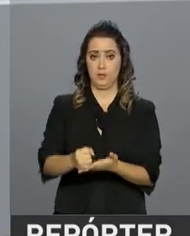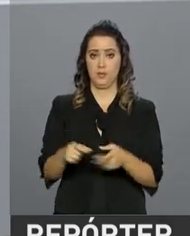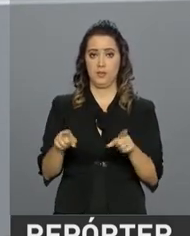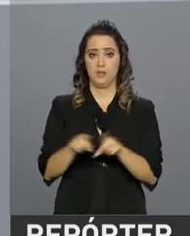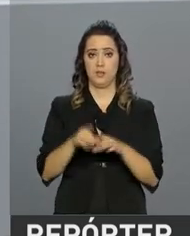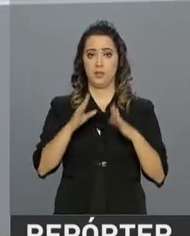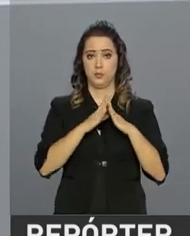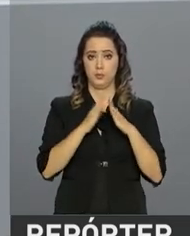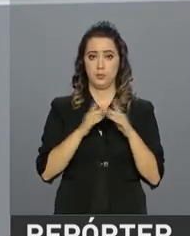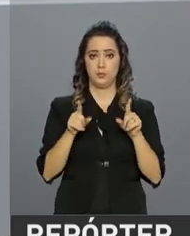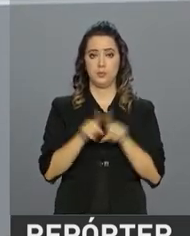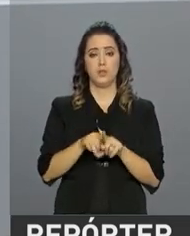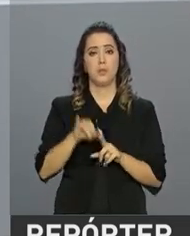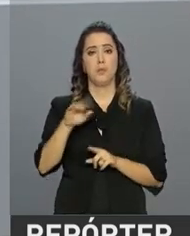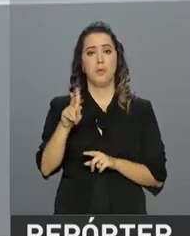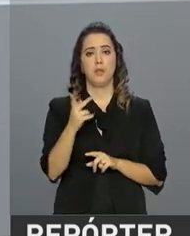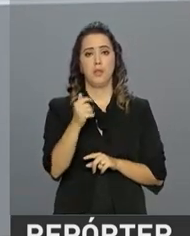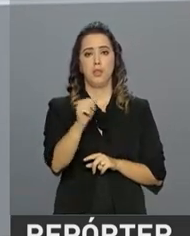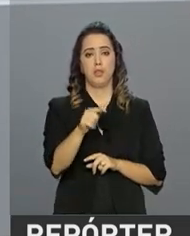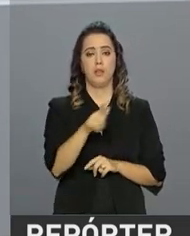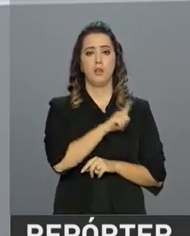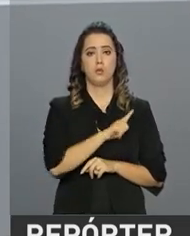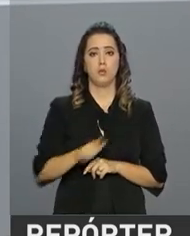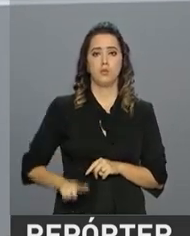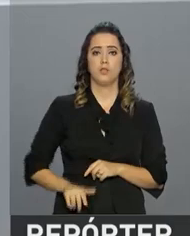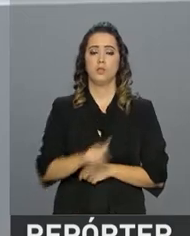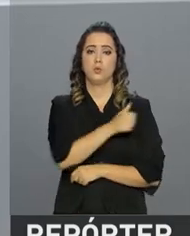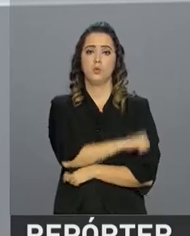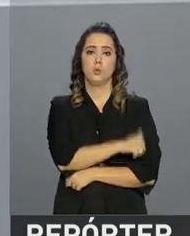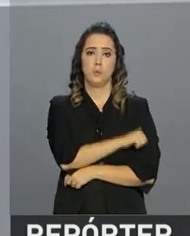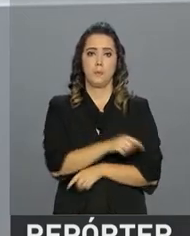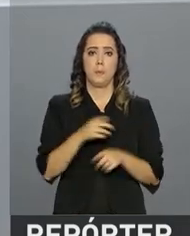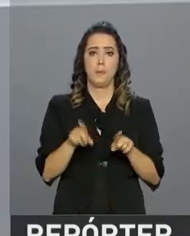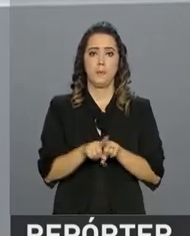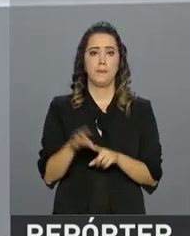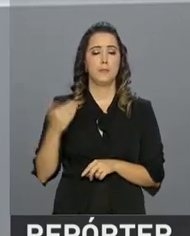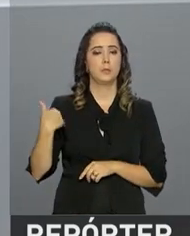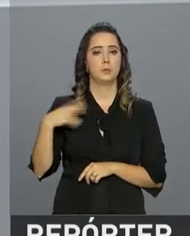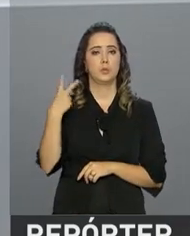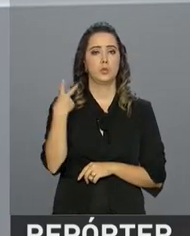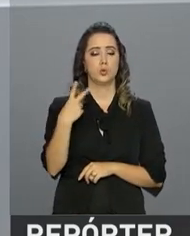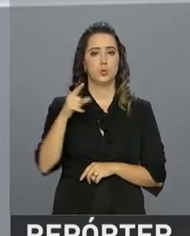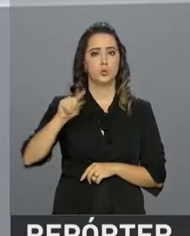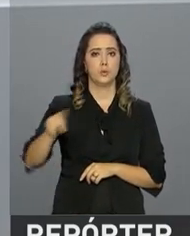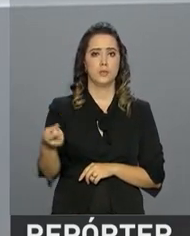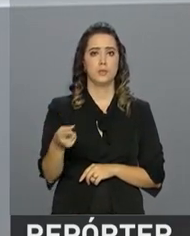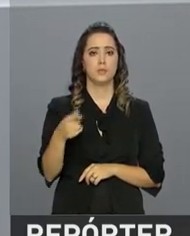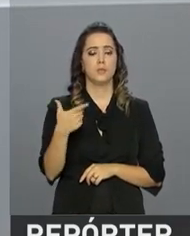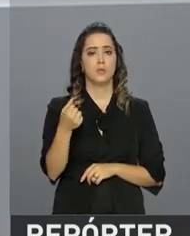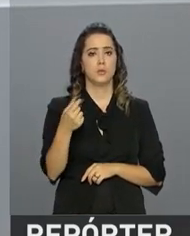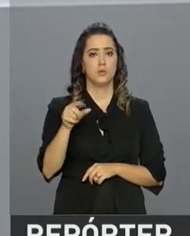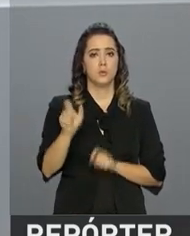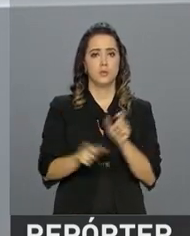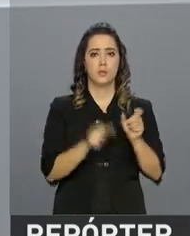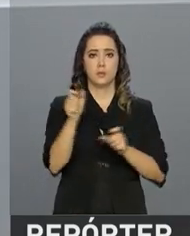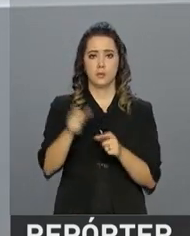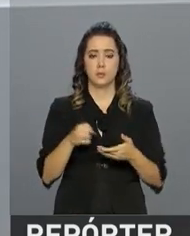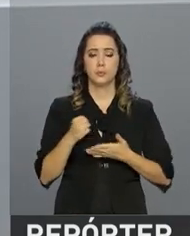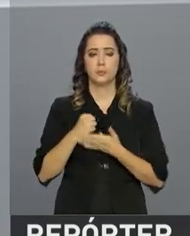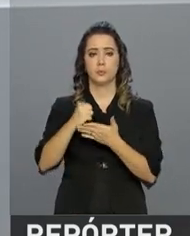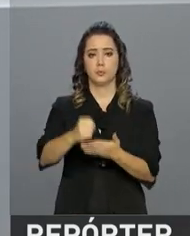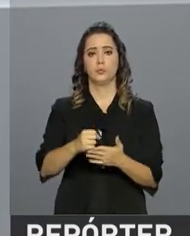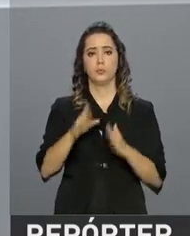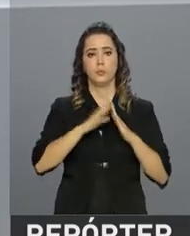de imóveis também na Ilha do Governador, no Rio de Janeiro. Mais de 2.200 pessoas receberam os documentos das propriedades que